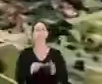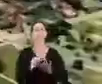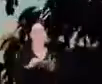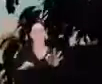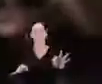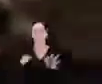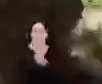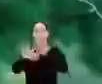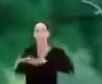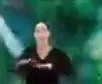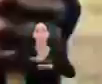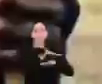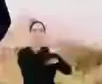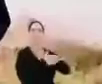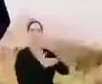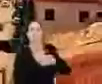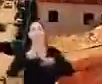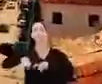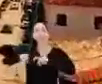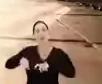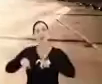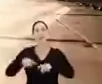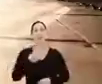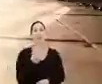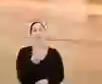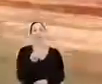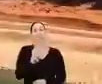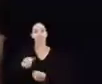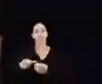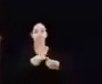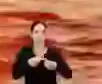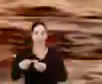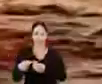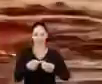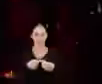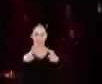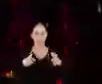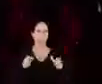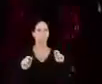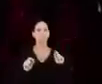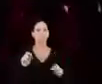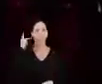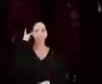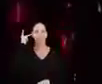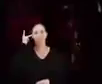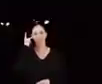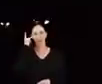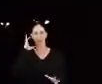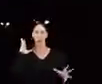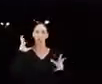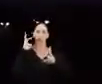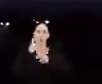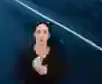quilômetros quadrados, entre mar, montanha, campo e 645 cidades? O resultado é São Paulo.